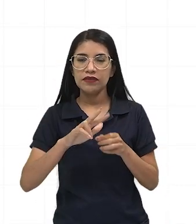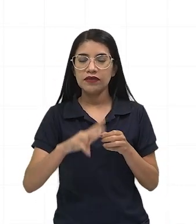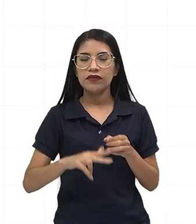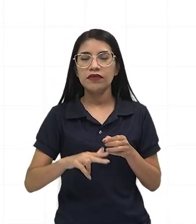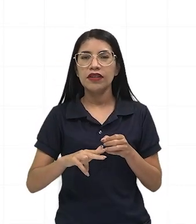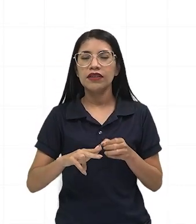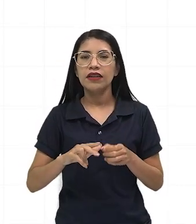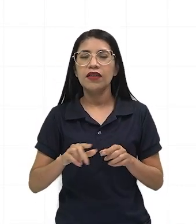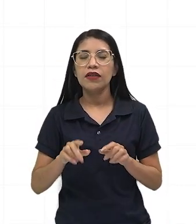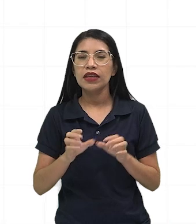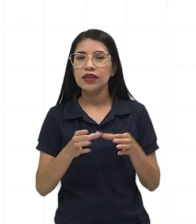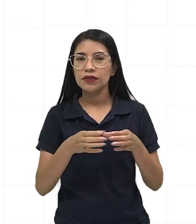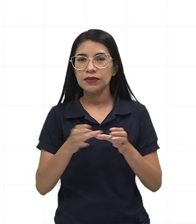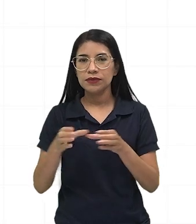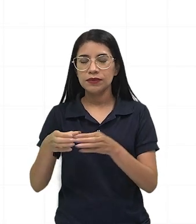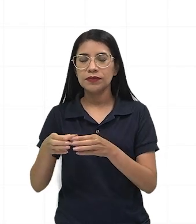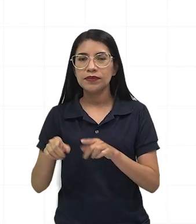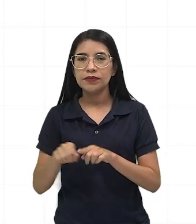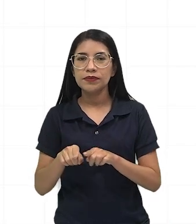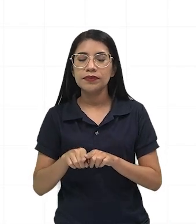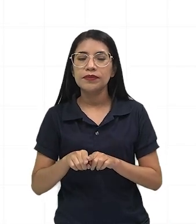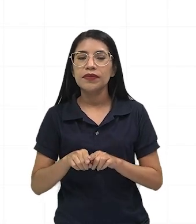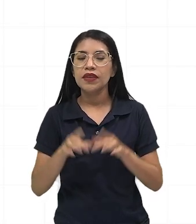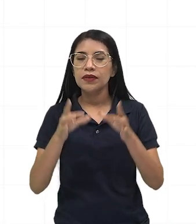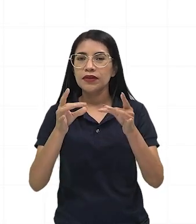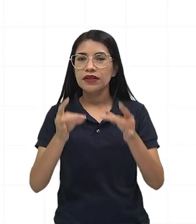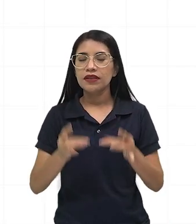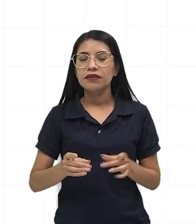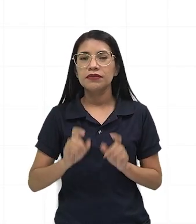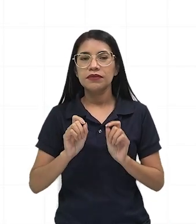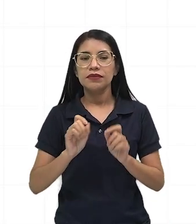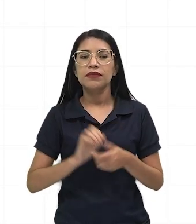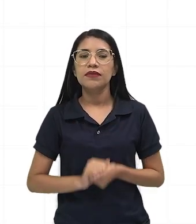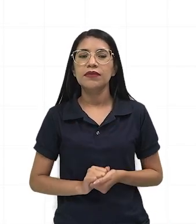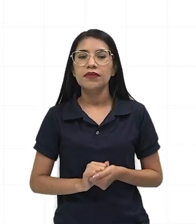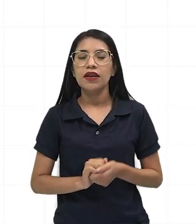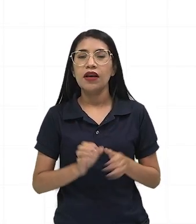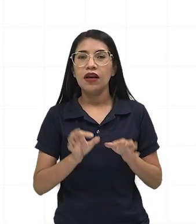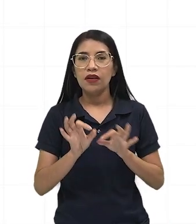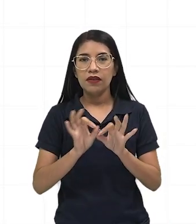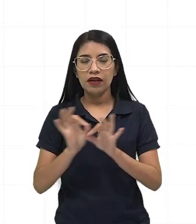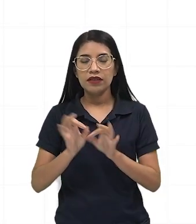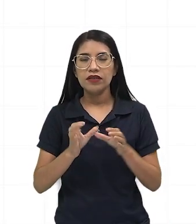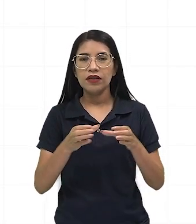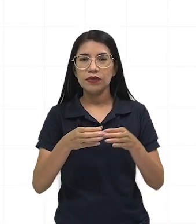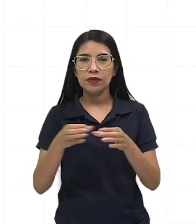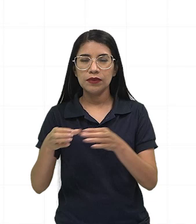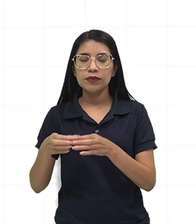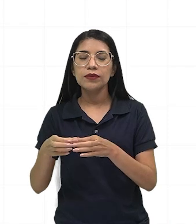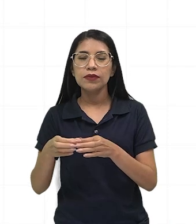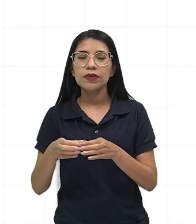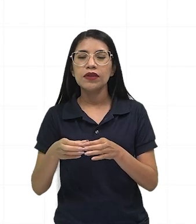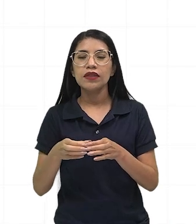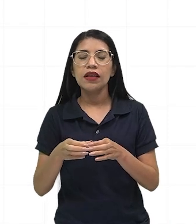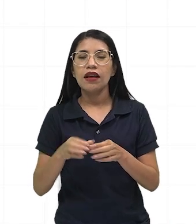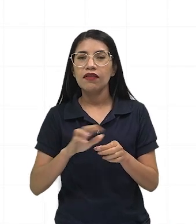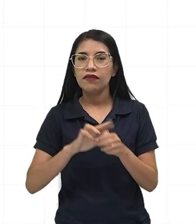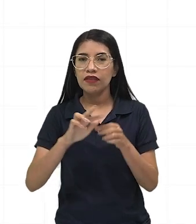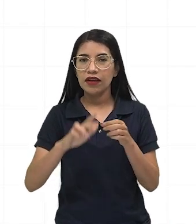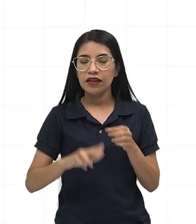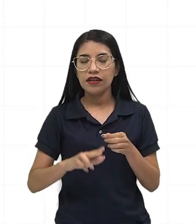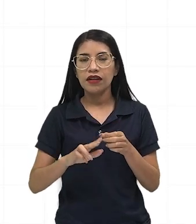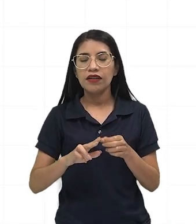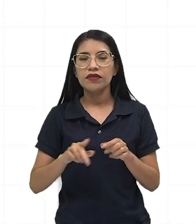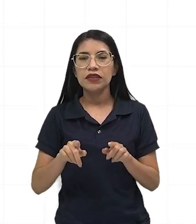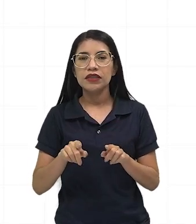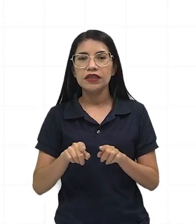variável contínua em classes. Detalhamento, classificação das frequências de uma variável contínua